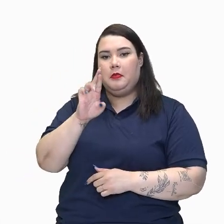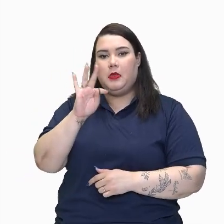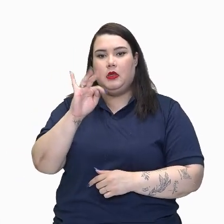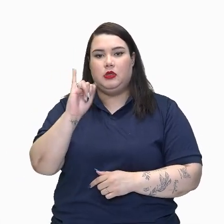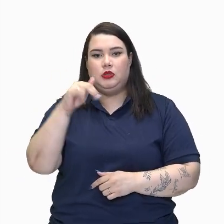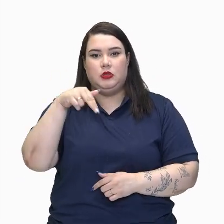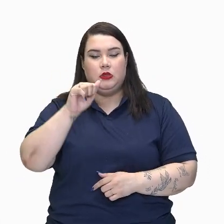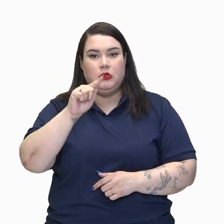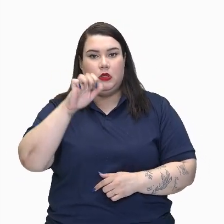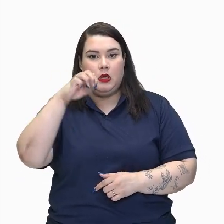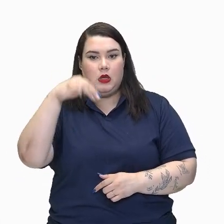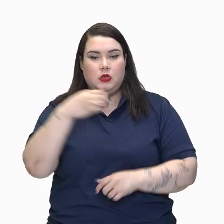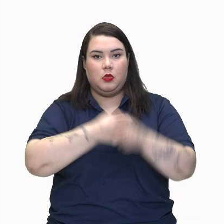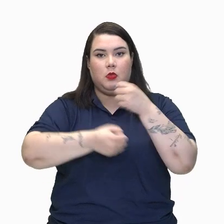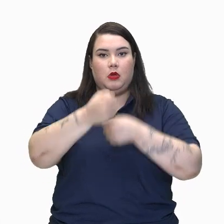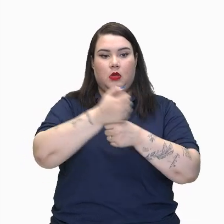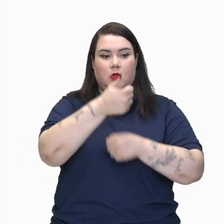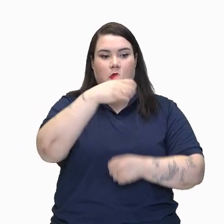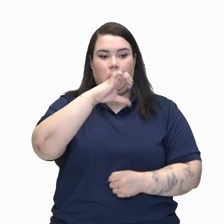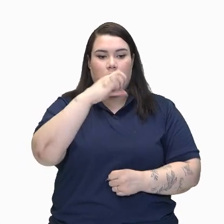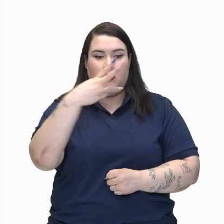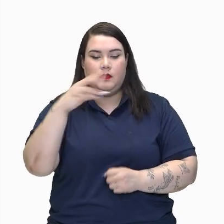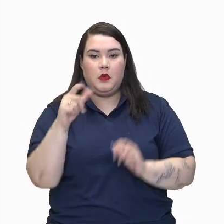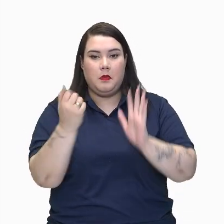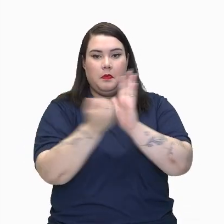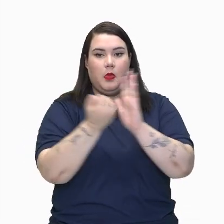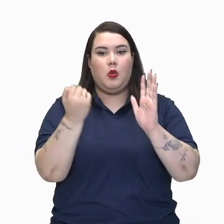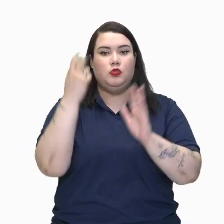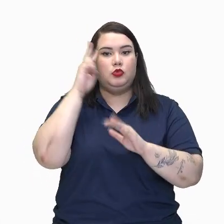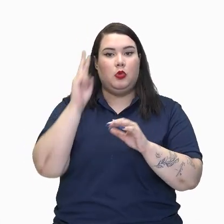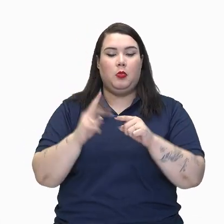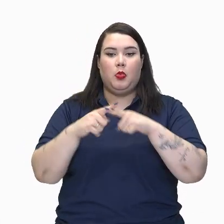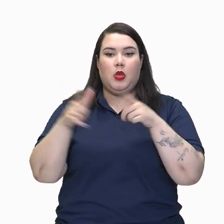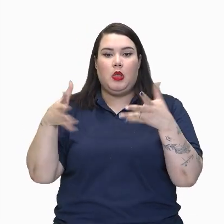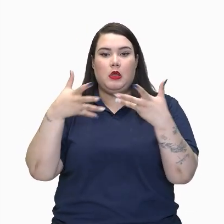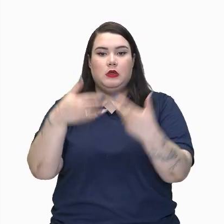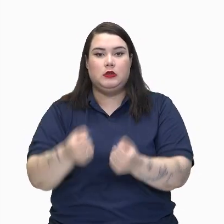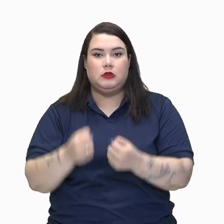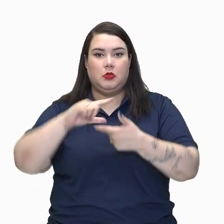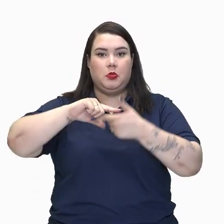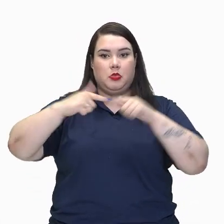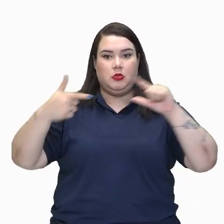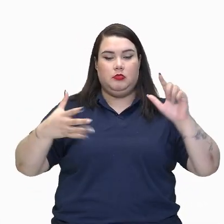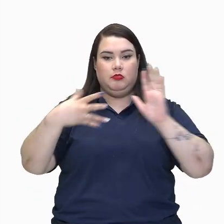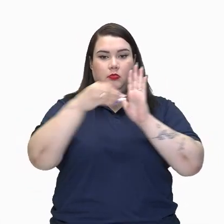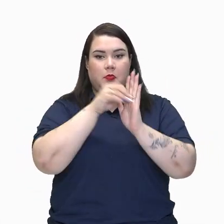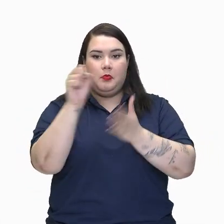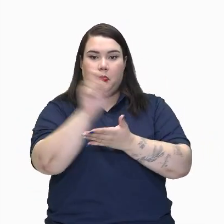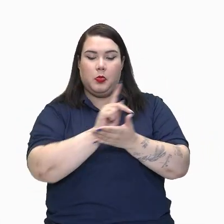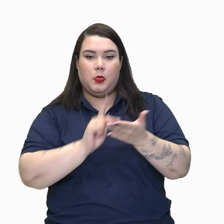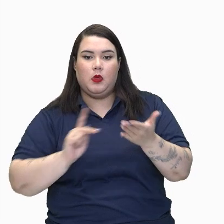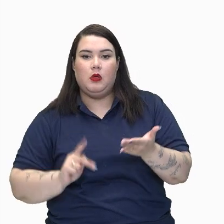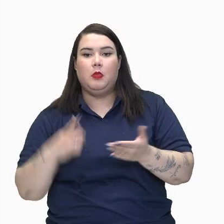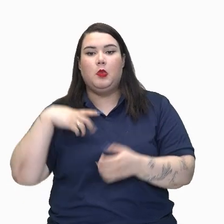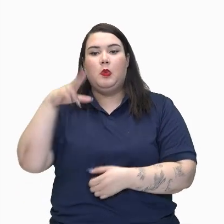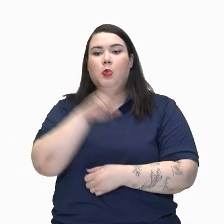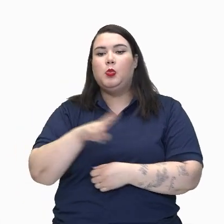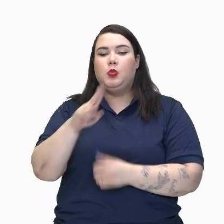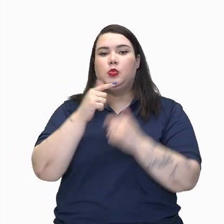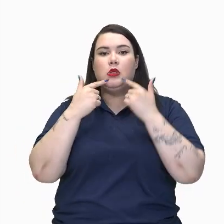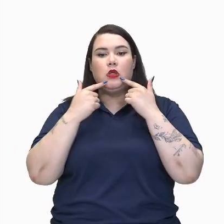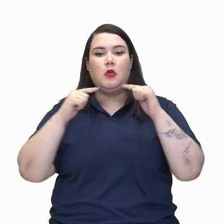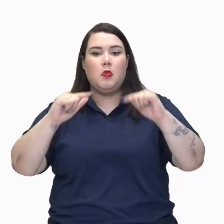marco de sua adesão ao modernismo, né? Já mexendo bastante com a estrutura que ele costumava usar, e explora a